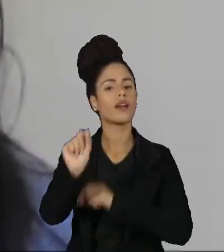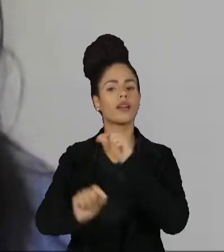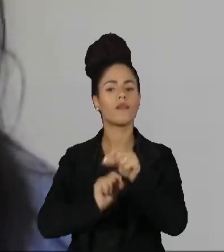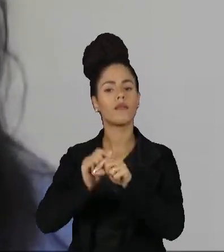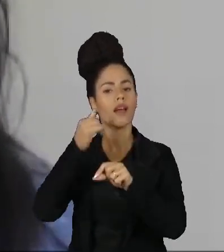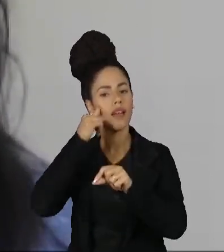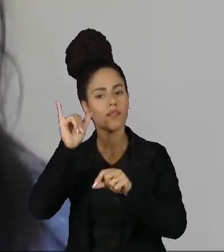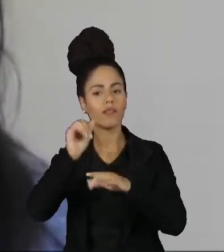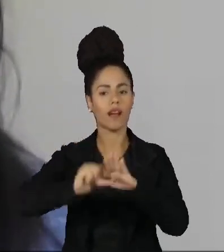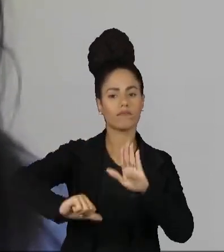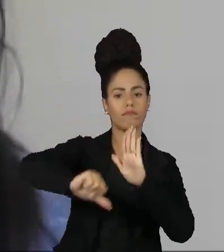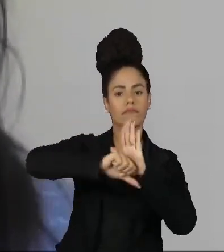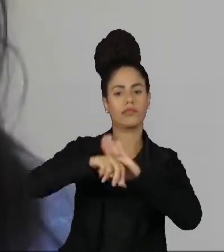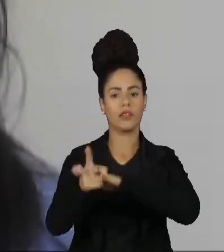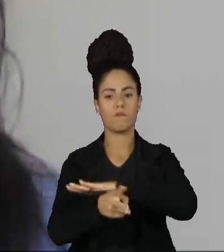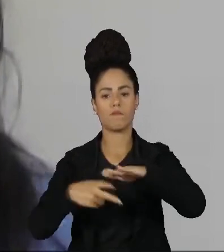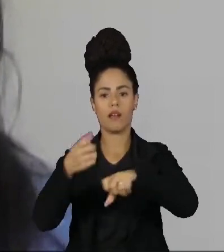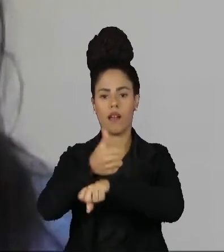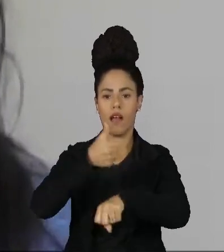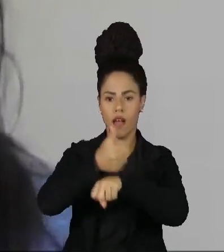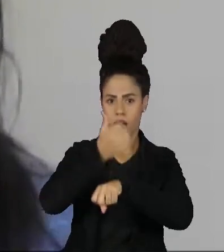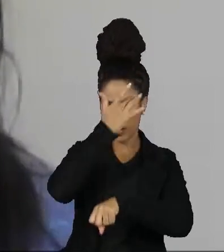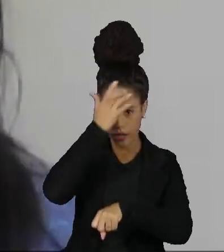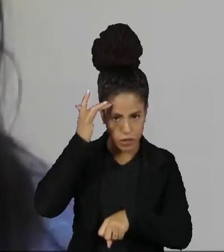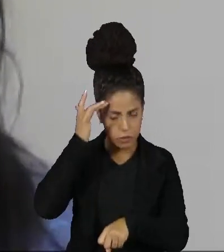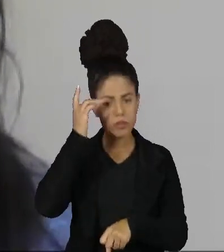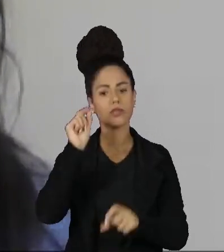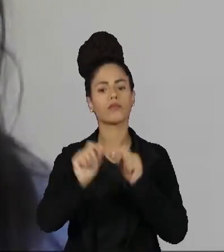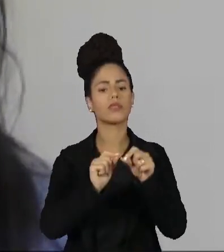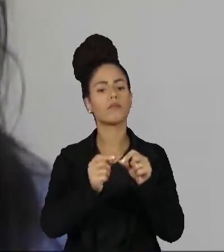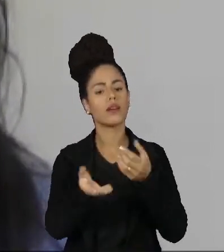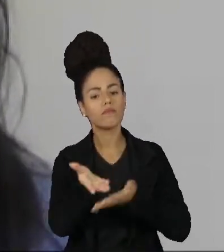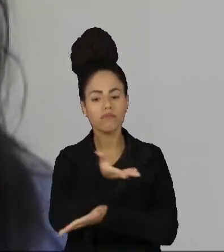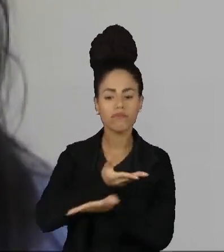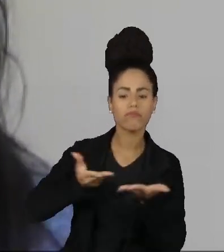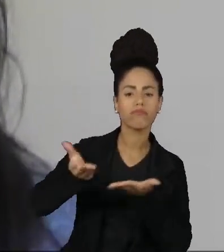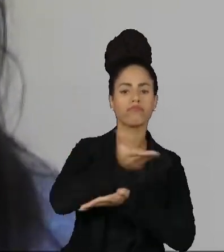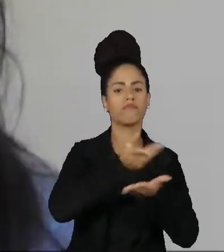e para os usuários que vão estar ali nessa nesse relacionamento né com as empresas no dia a dia